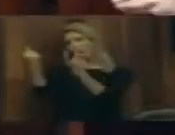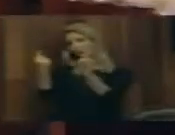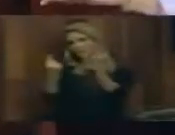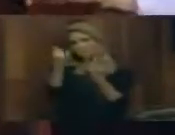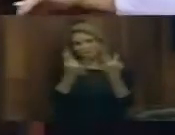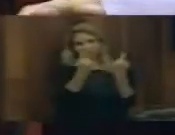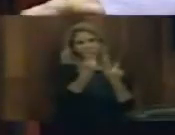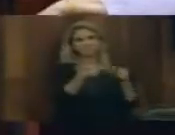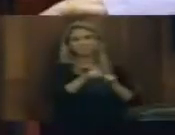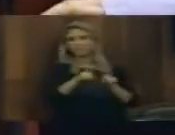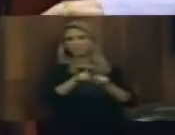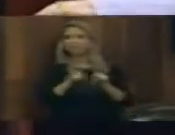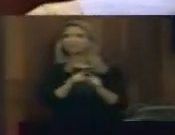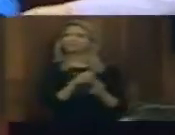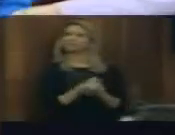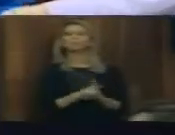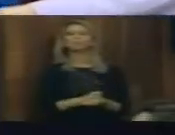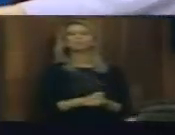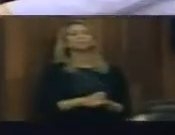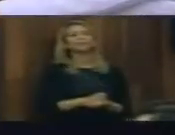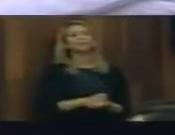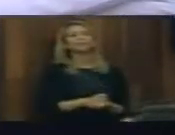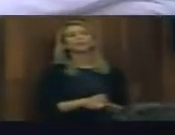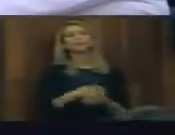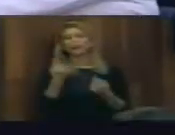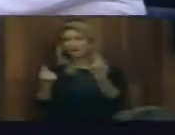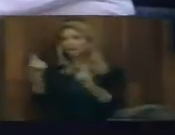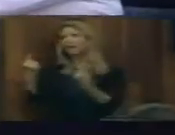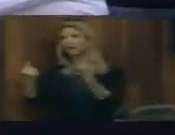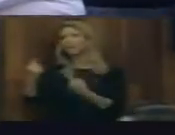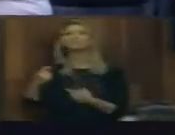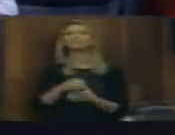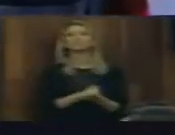essa homenagem para cada um dos vereadores, importante